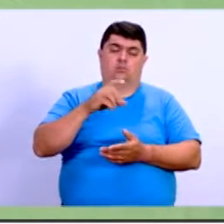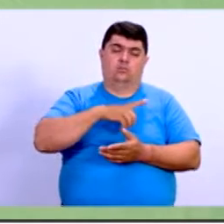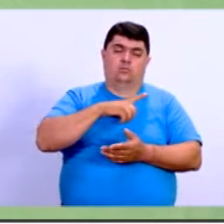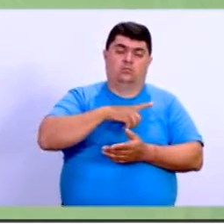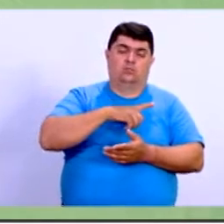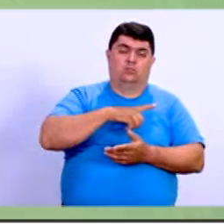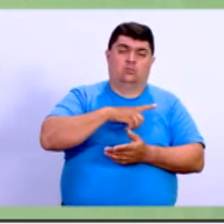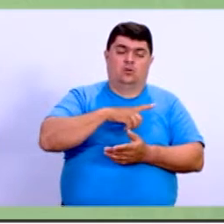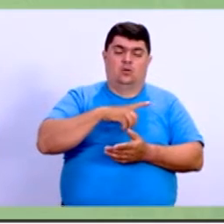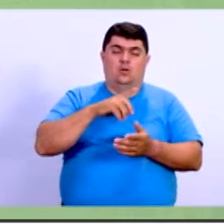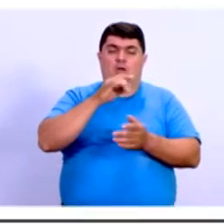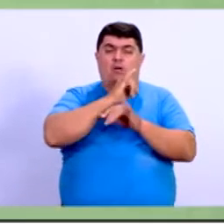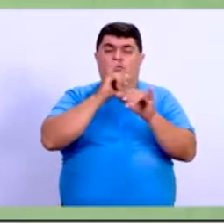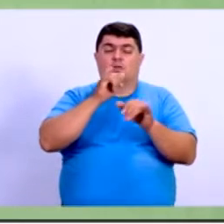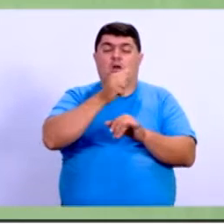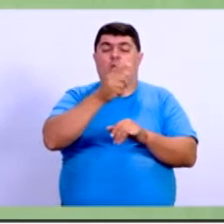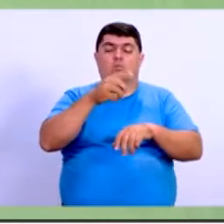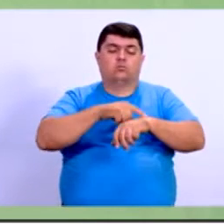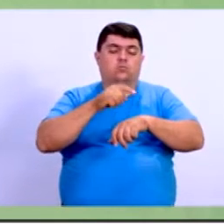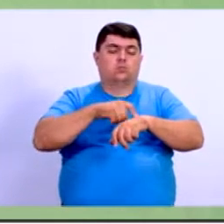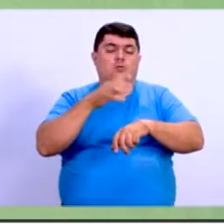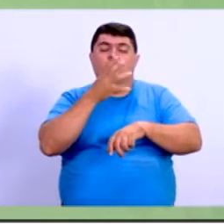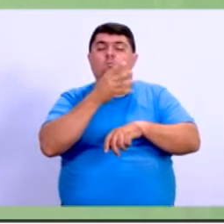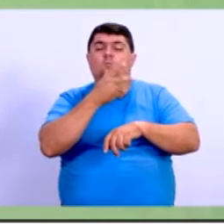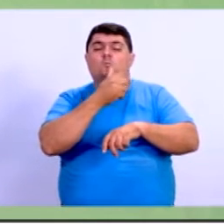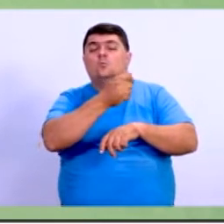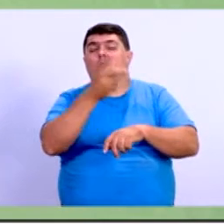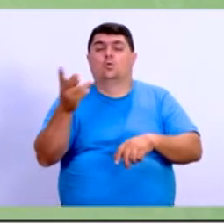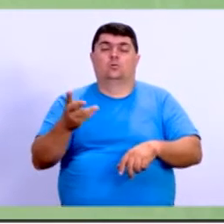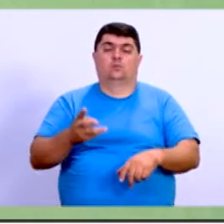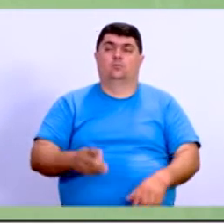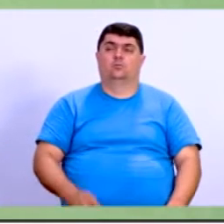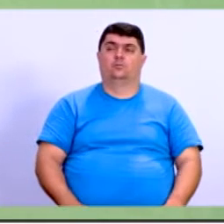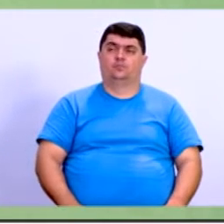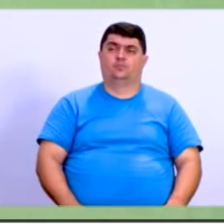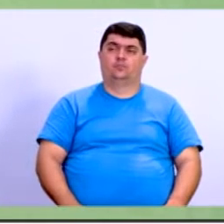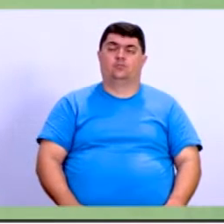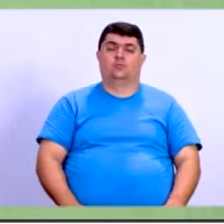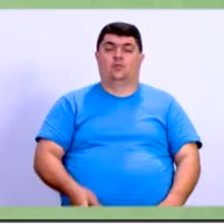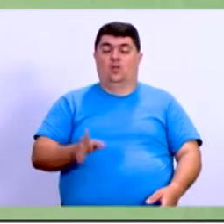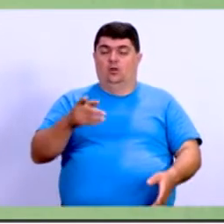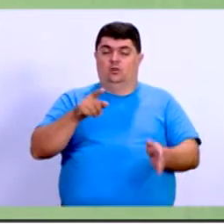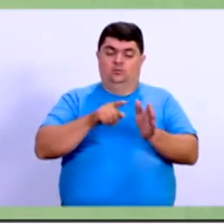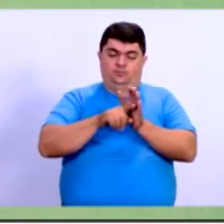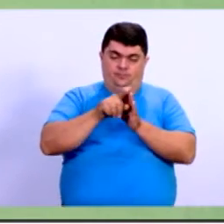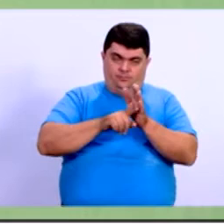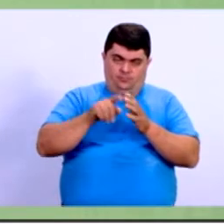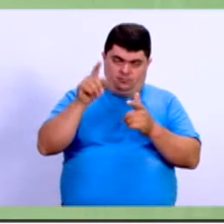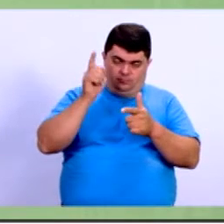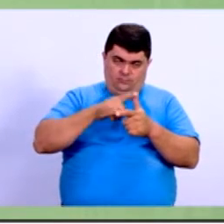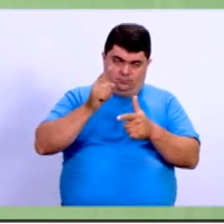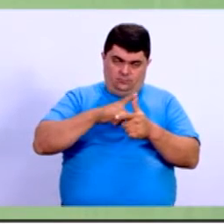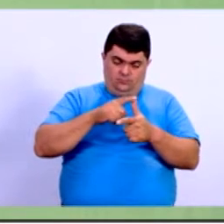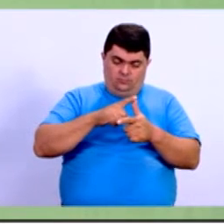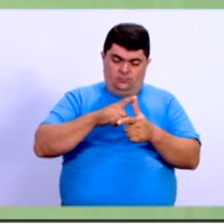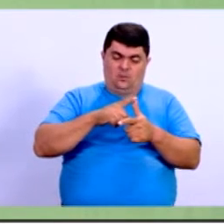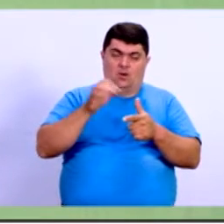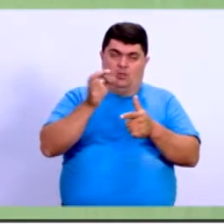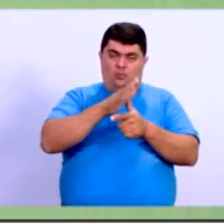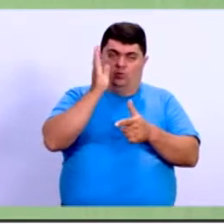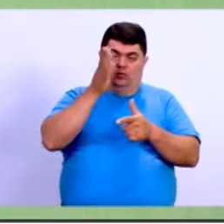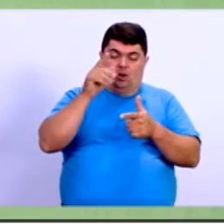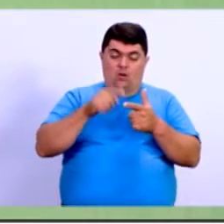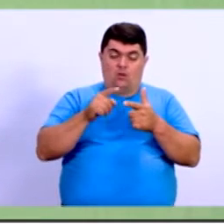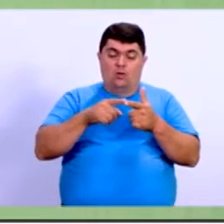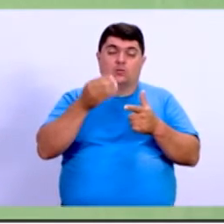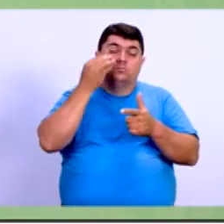tempo a gente vai demorar para desenvolver esse sistema. Depois que a gente faz essa entrevista, a gente faz a análise